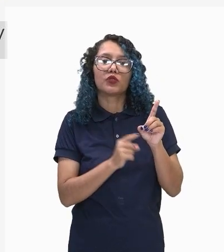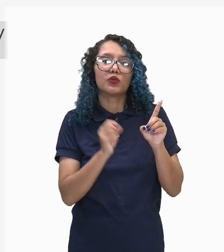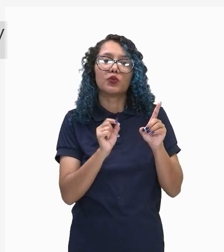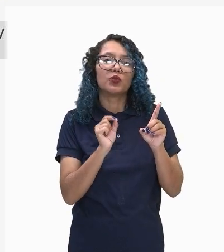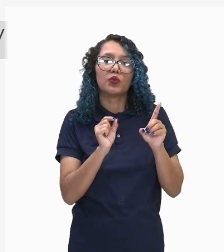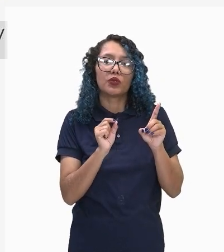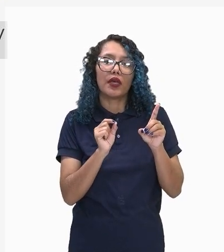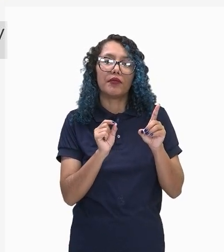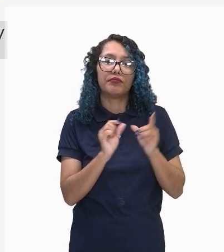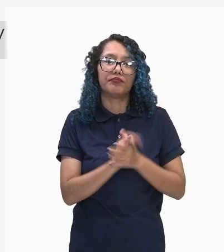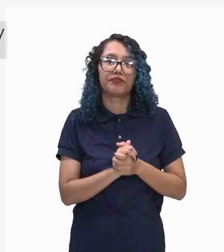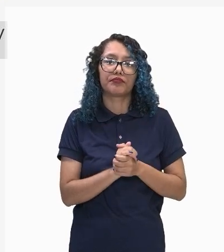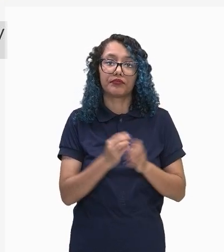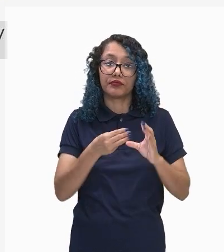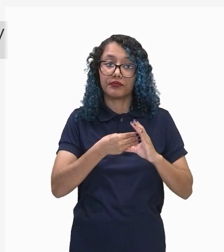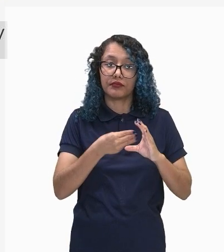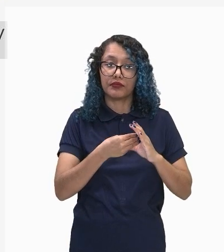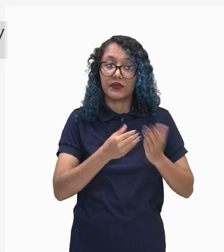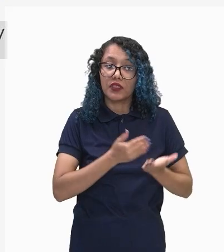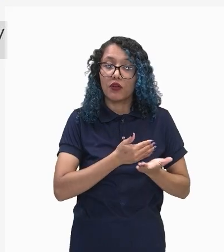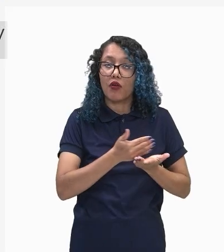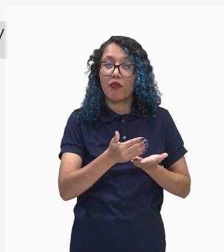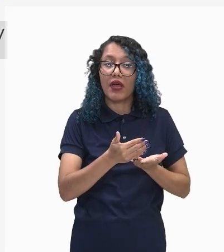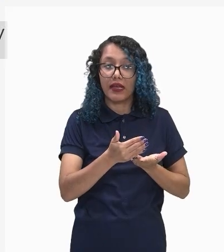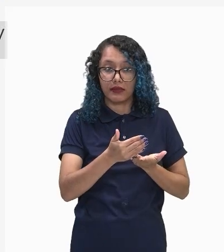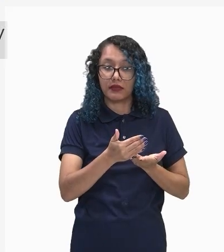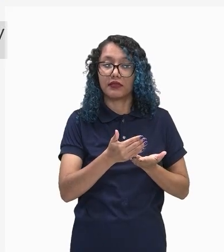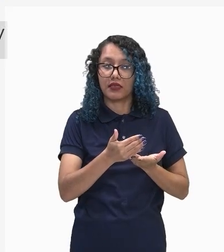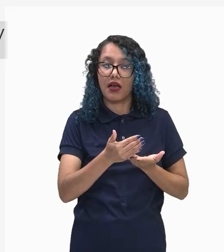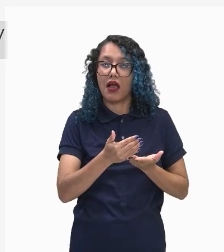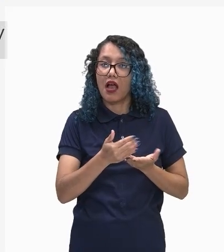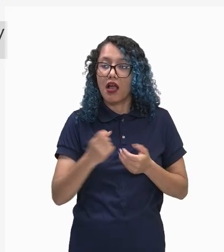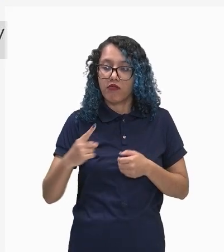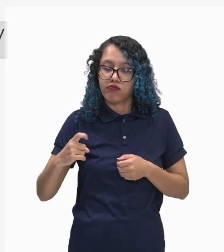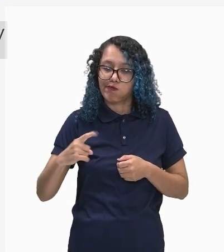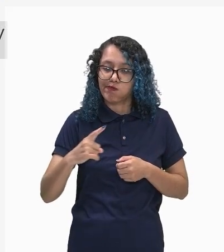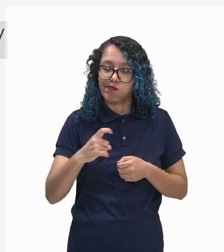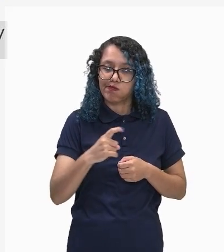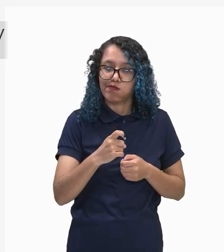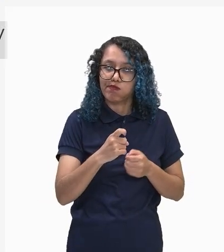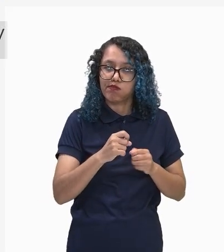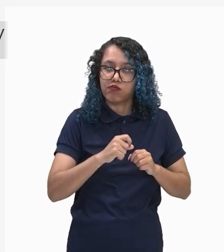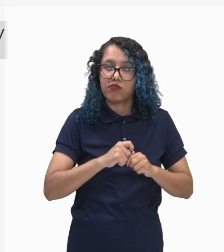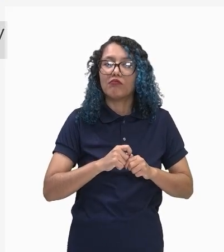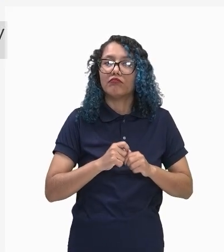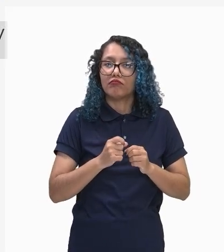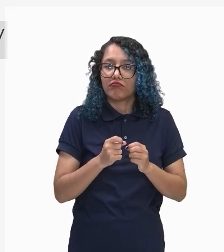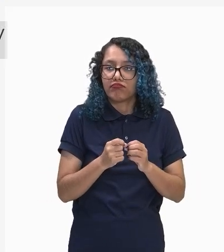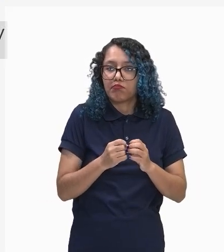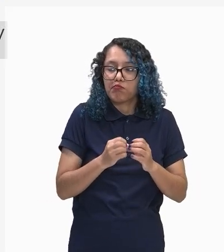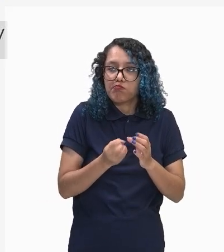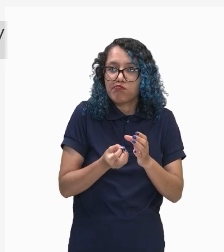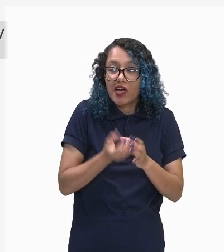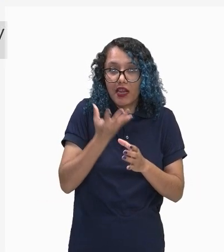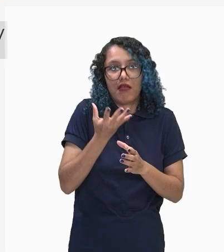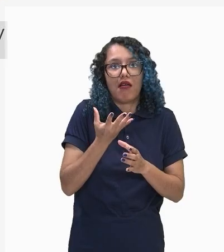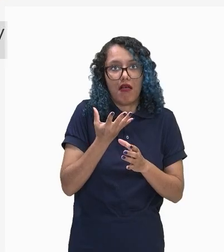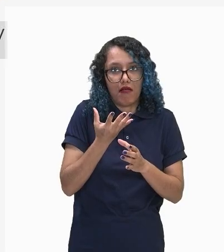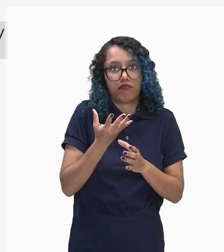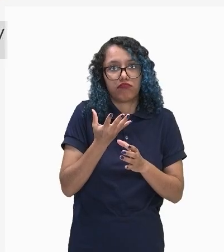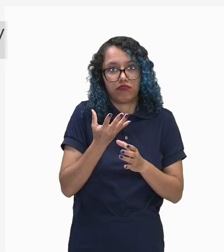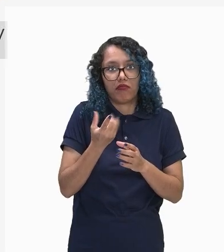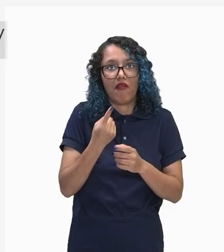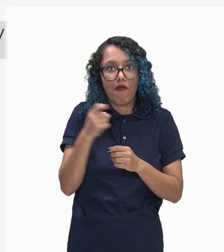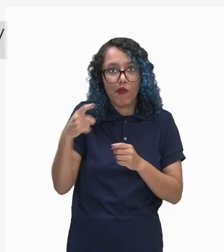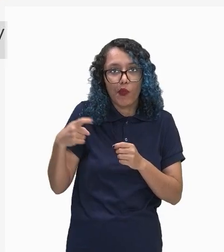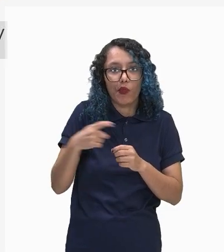células a iniciarem a produção dos espermatozoides. Ao mesmo tempo, o LH estimula